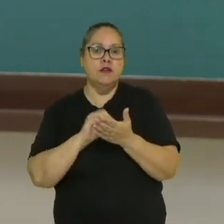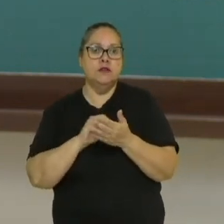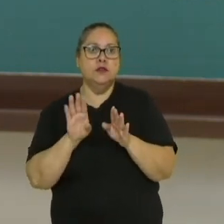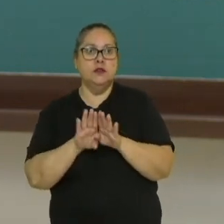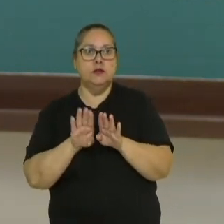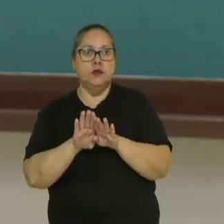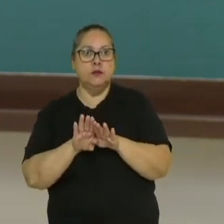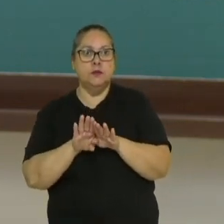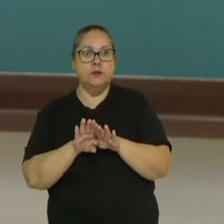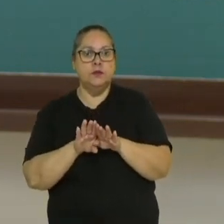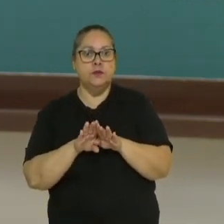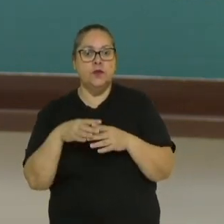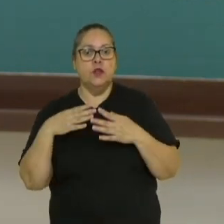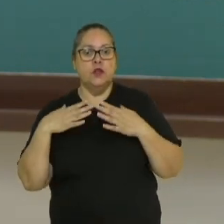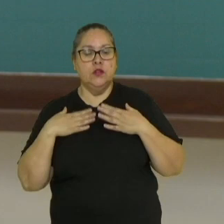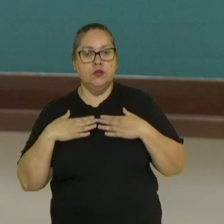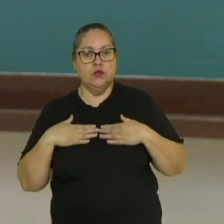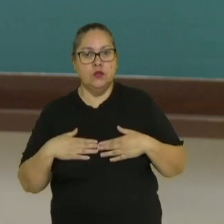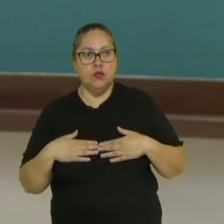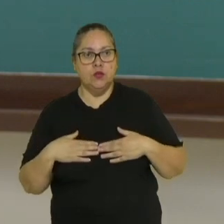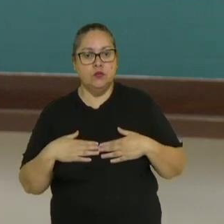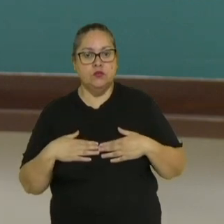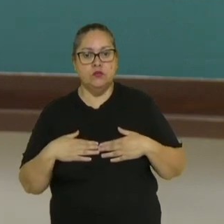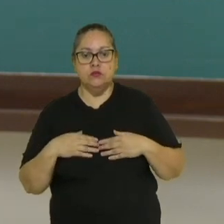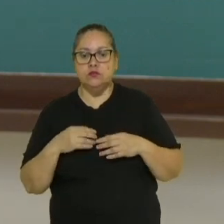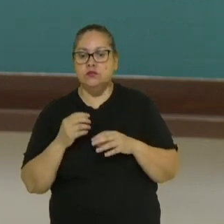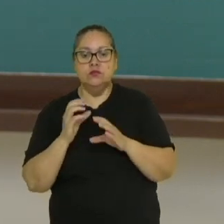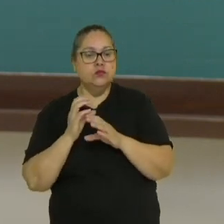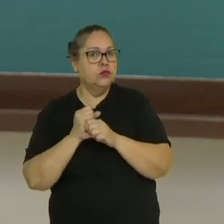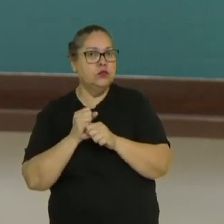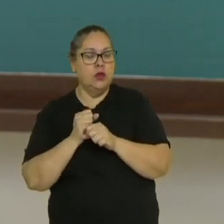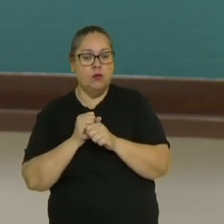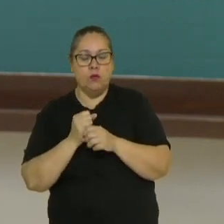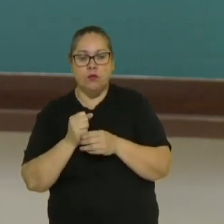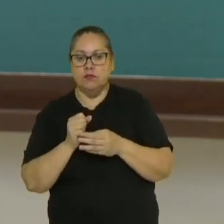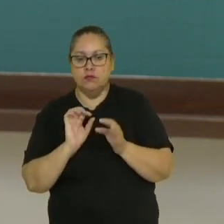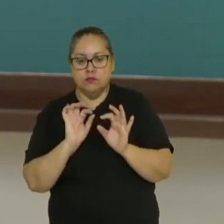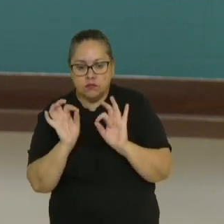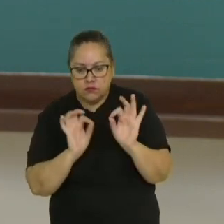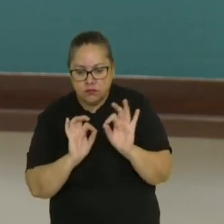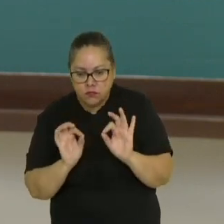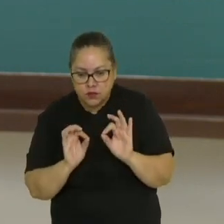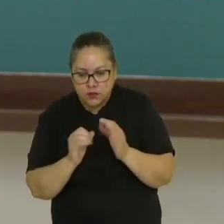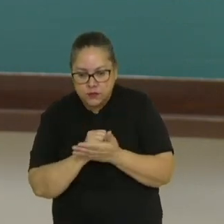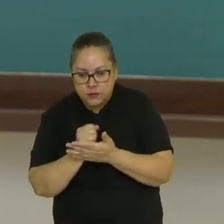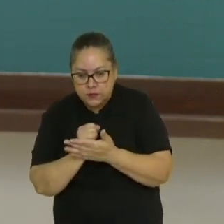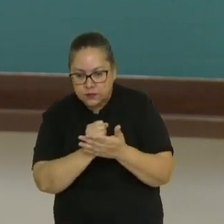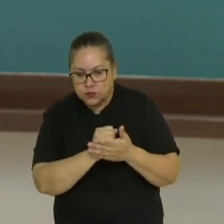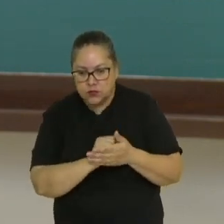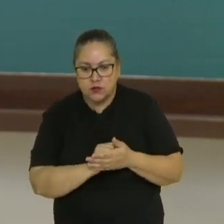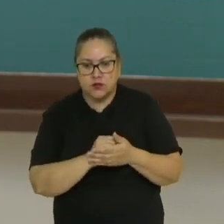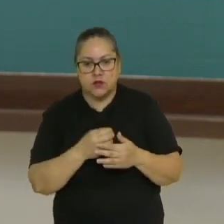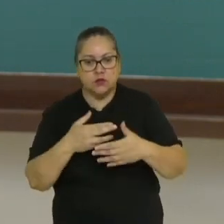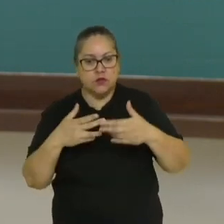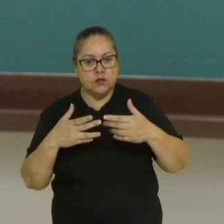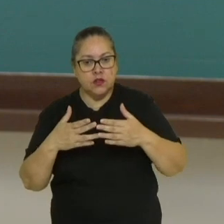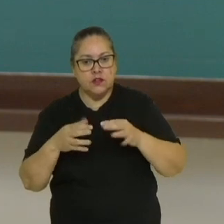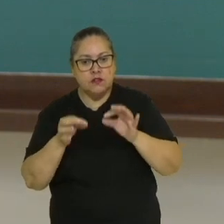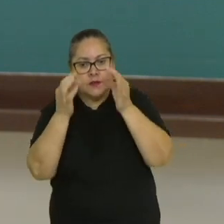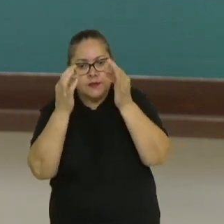apoptose. Nosso corpo é totalmente programado. Ele é super regulado, né? E as coisas têm que